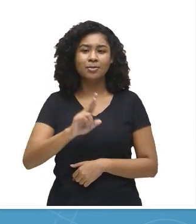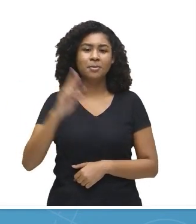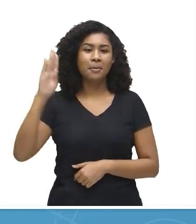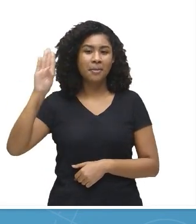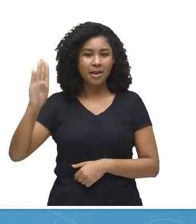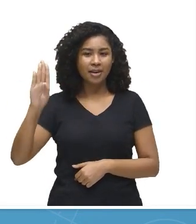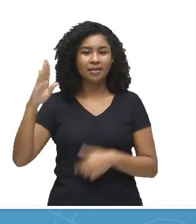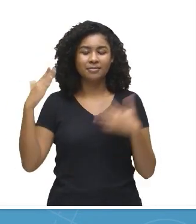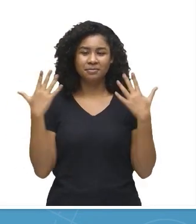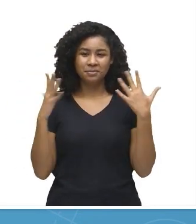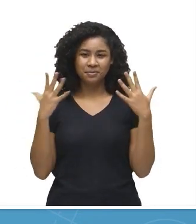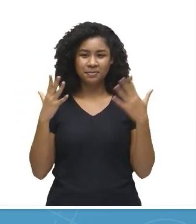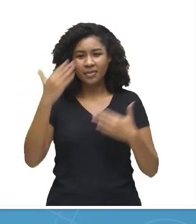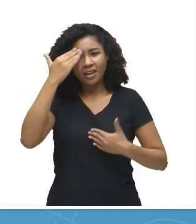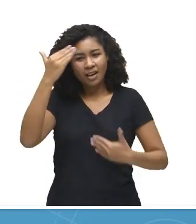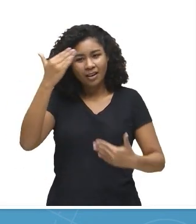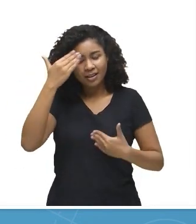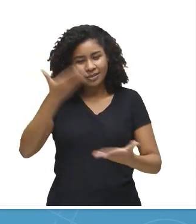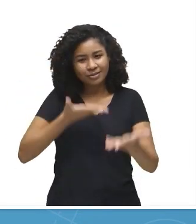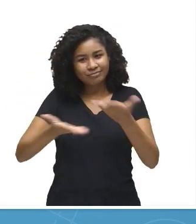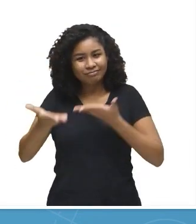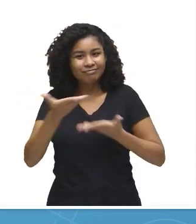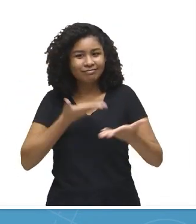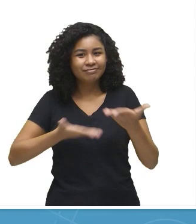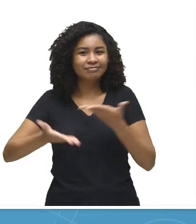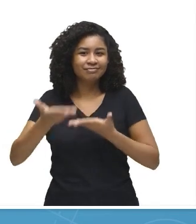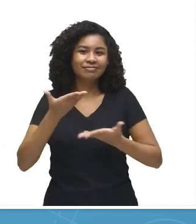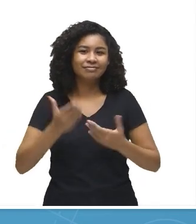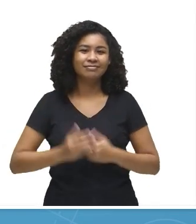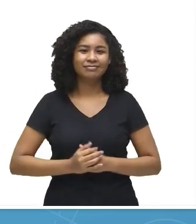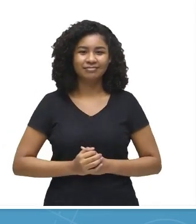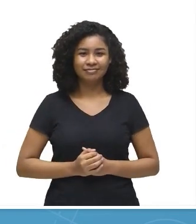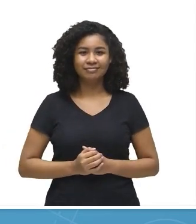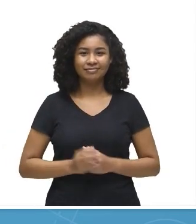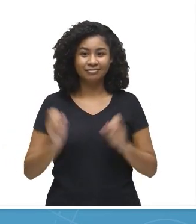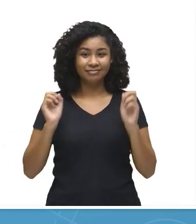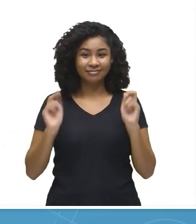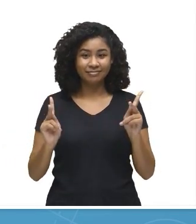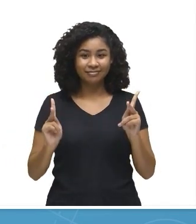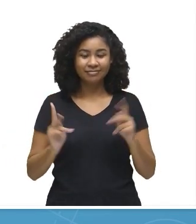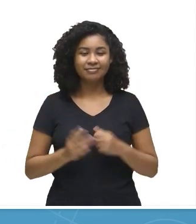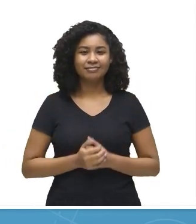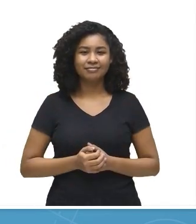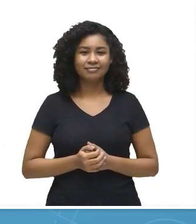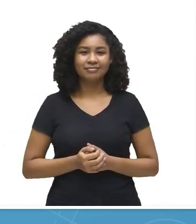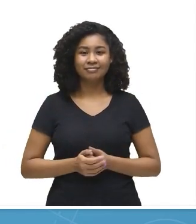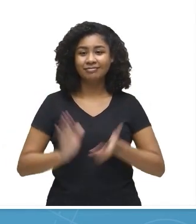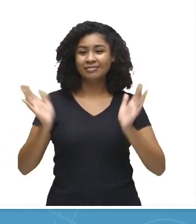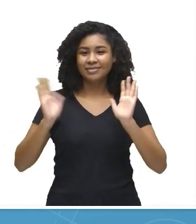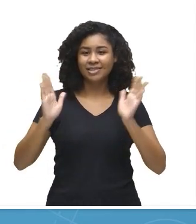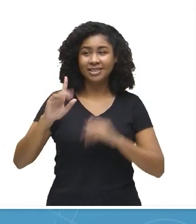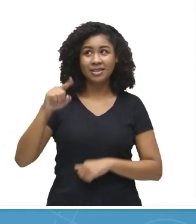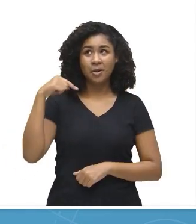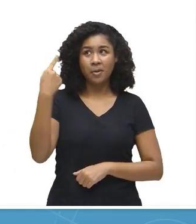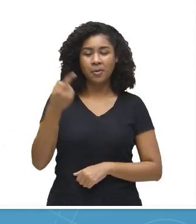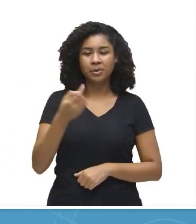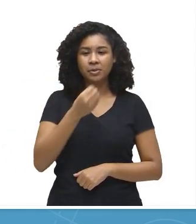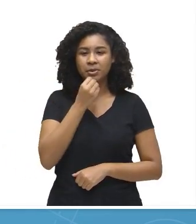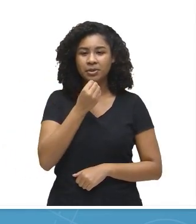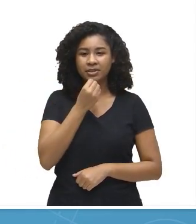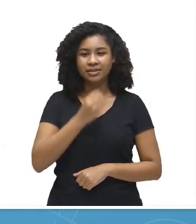tá bom? Agradeço a participação de vocês no chat, ok, turmas? Então, até uma próxima aula.